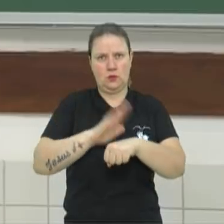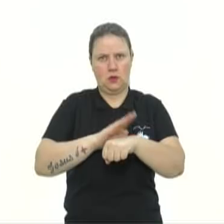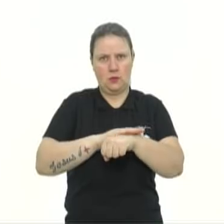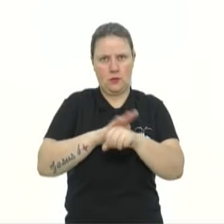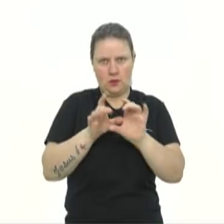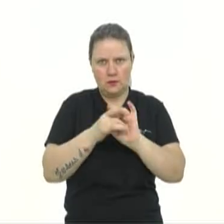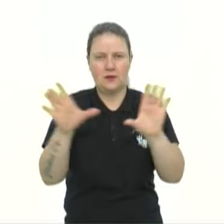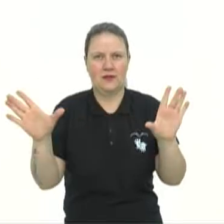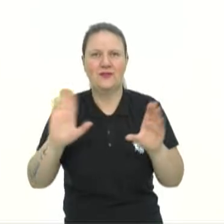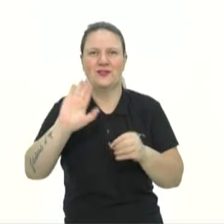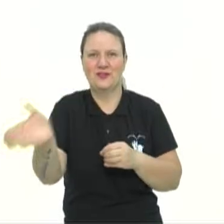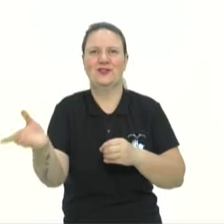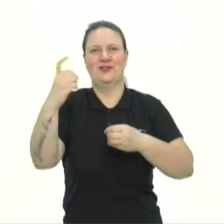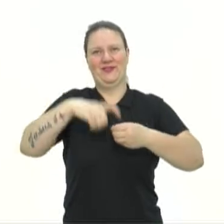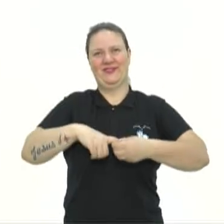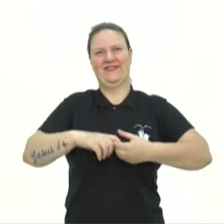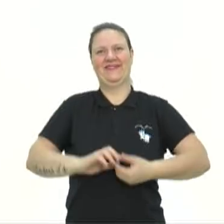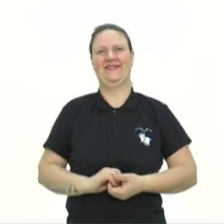resposta.